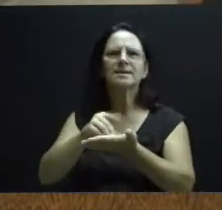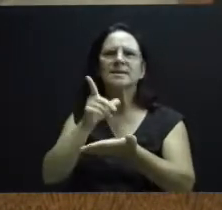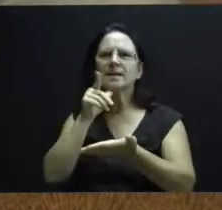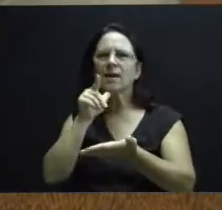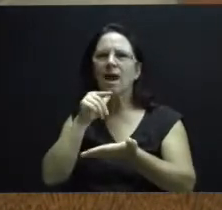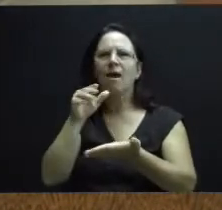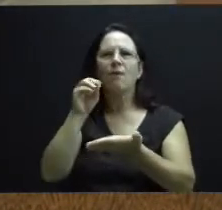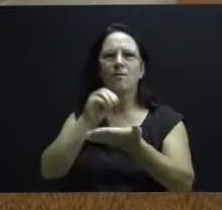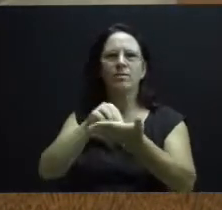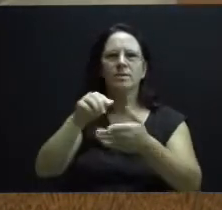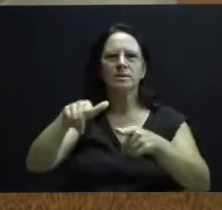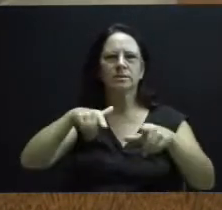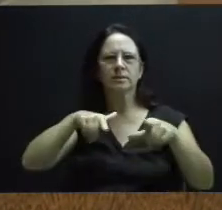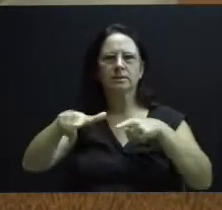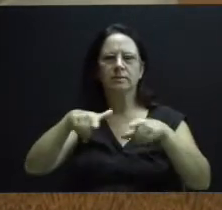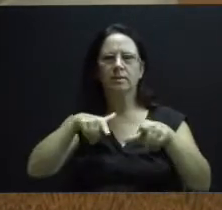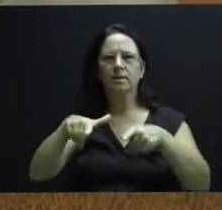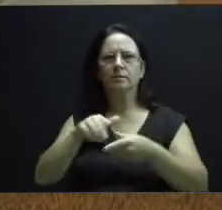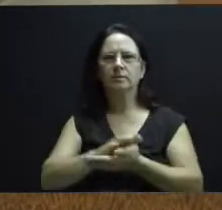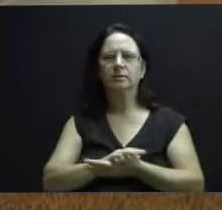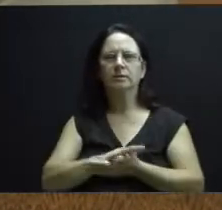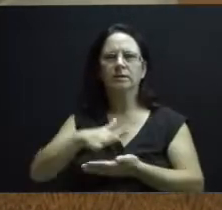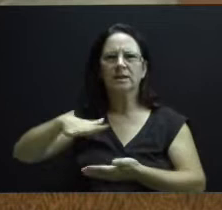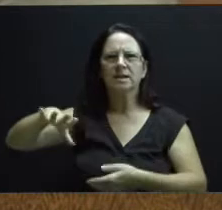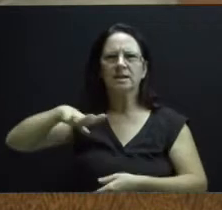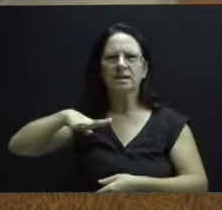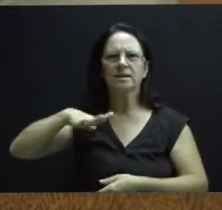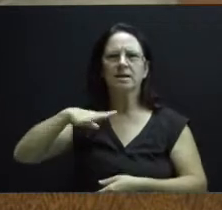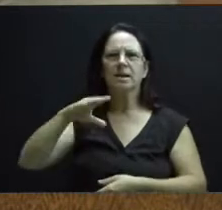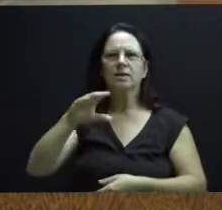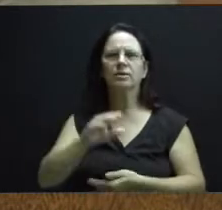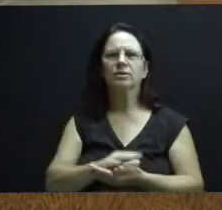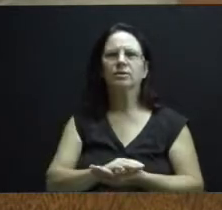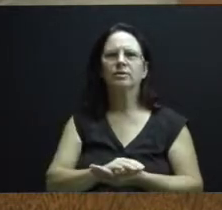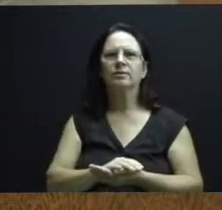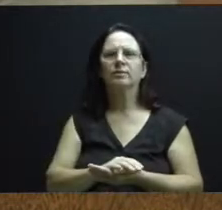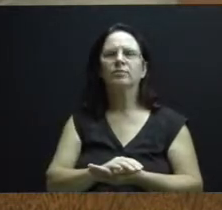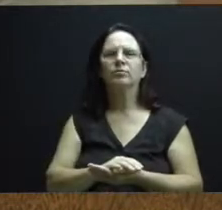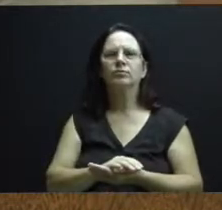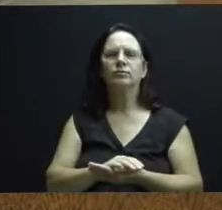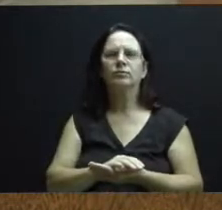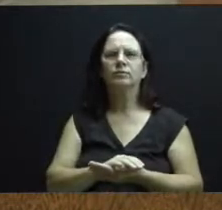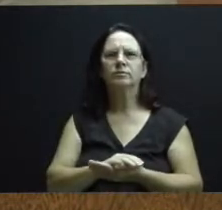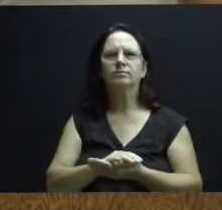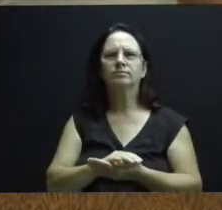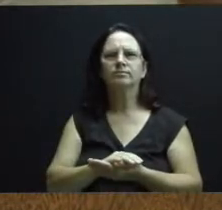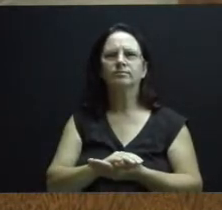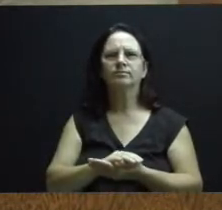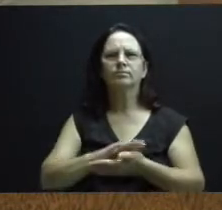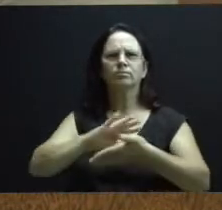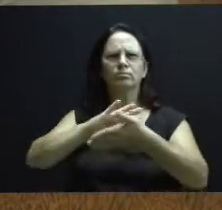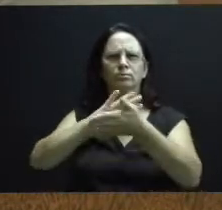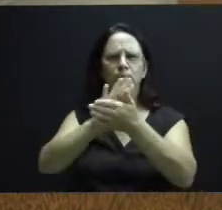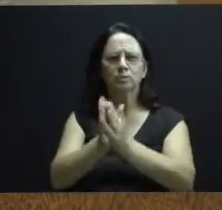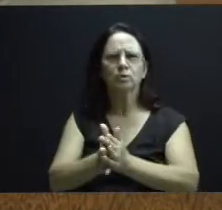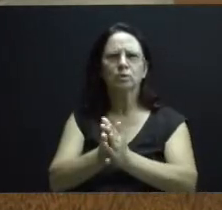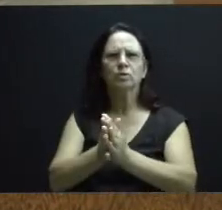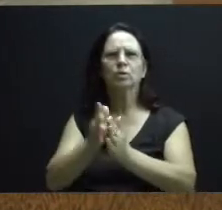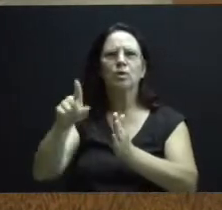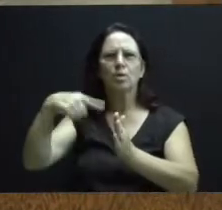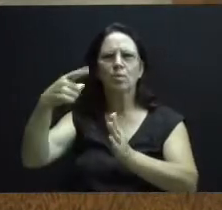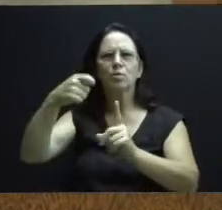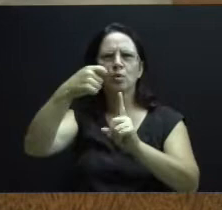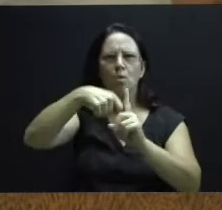trabalho esse foi o maior desastre ambiental do brasil apenas um mês depois foram